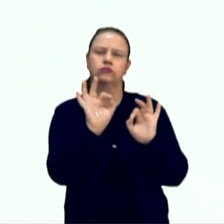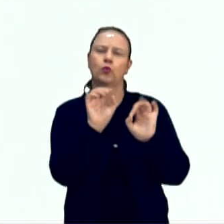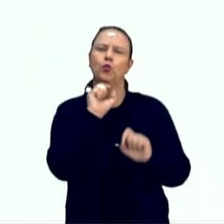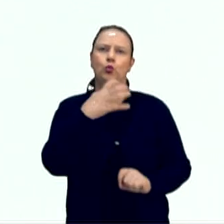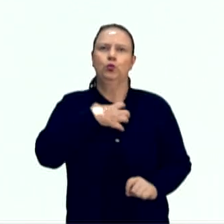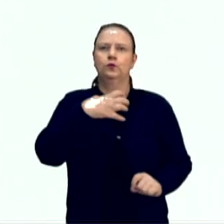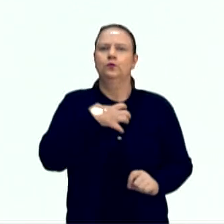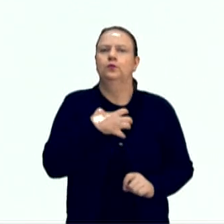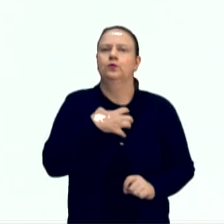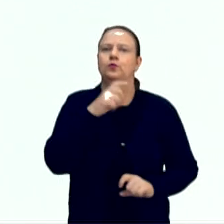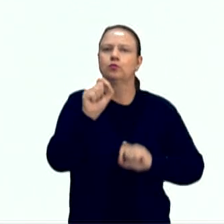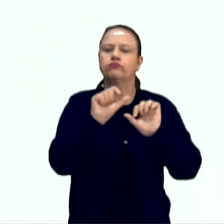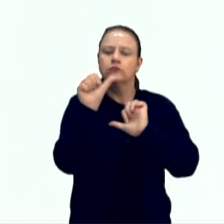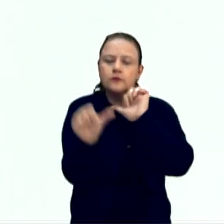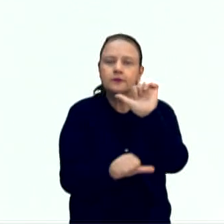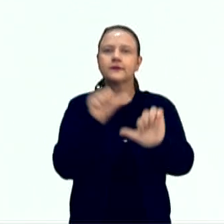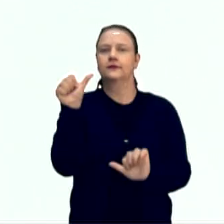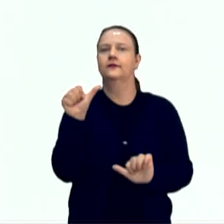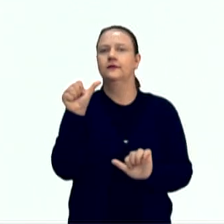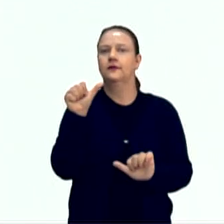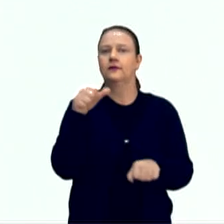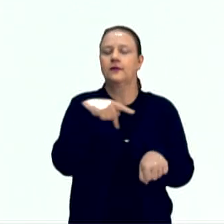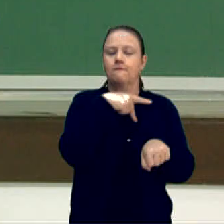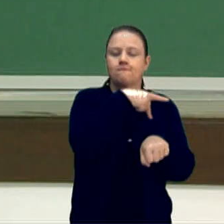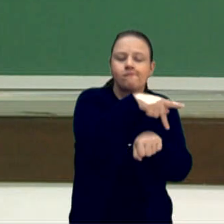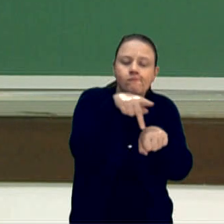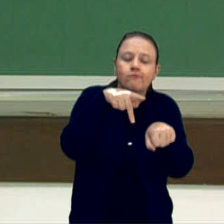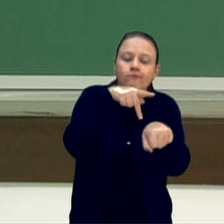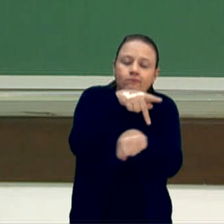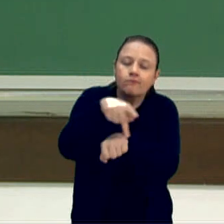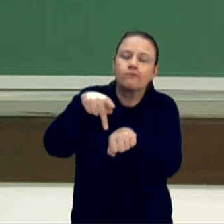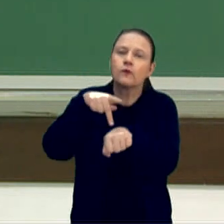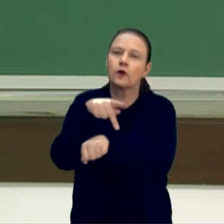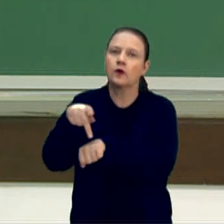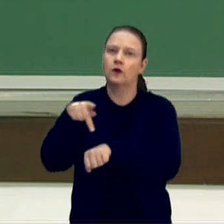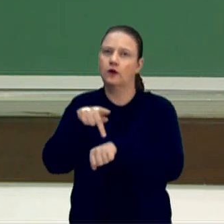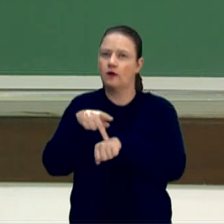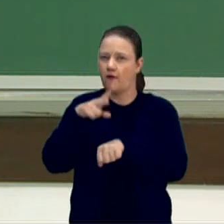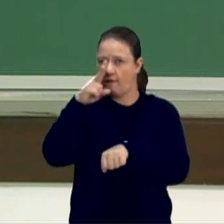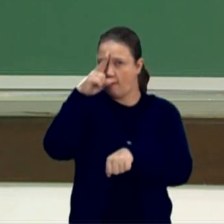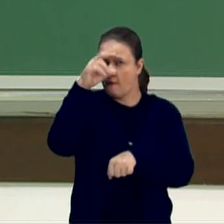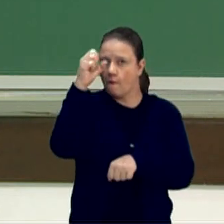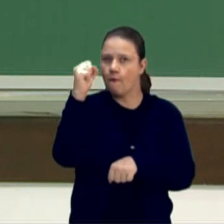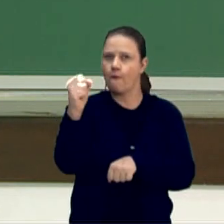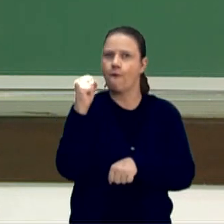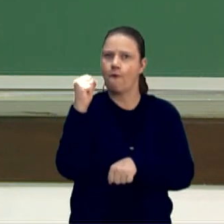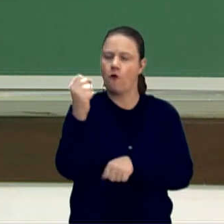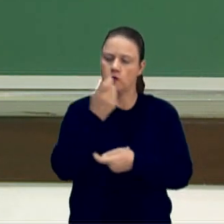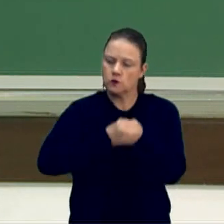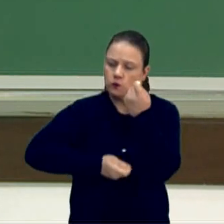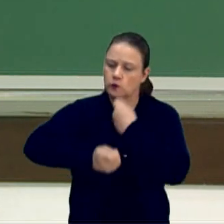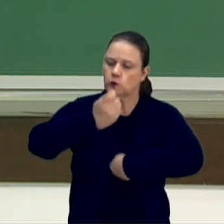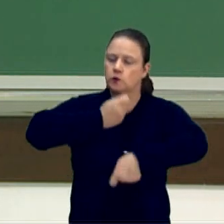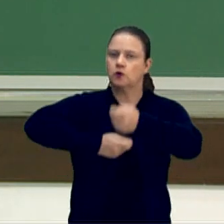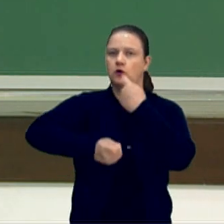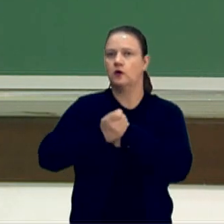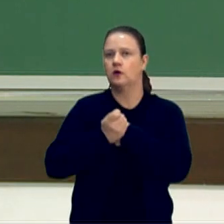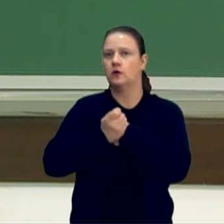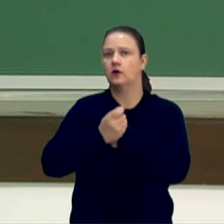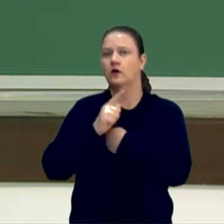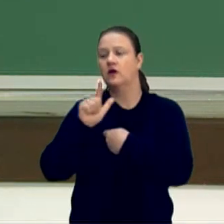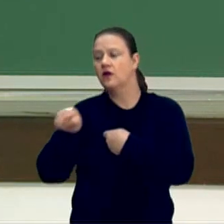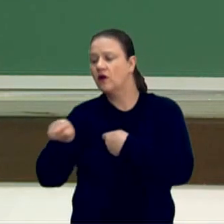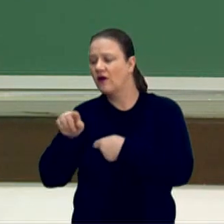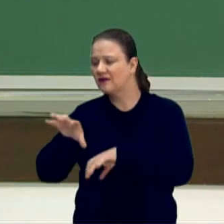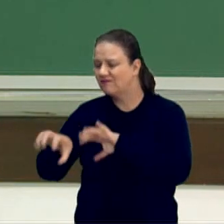que vai se transformar em países mais fortes economicamente, enquanto que a colonização de